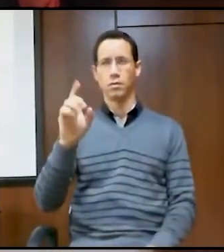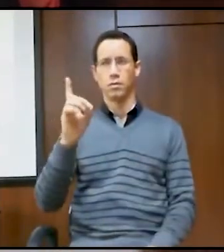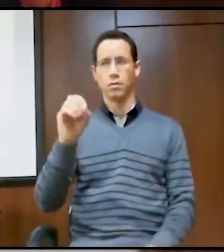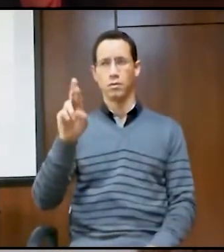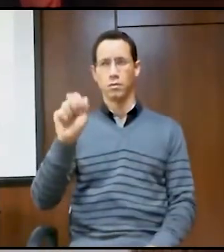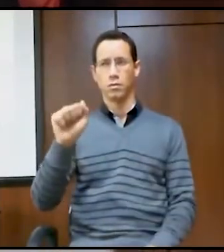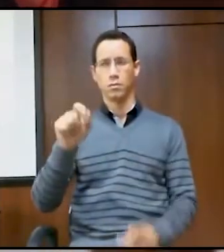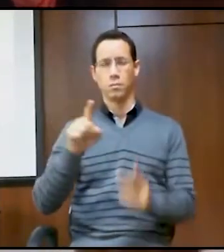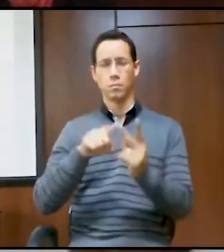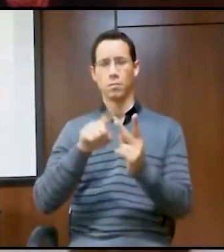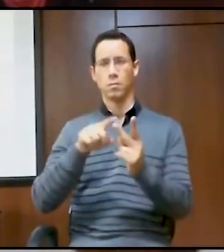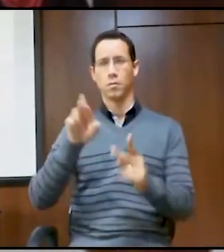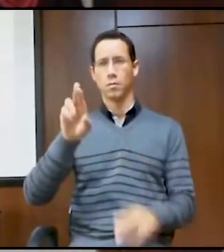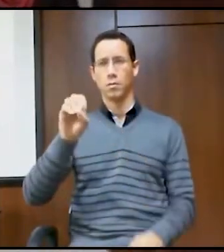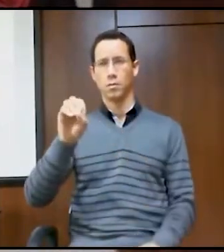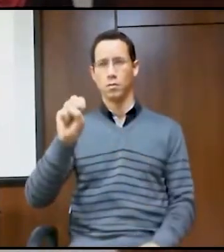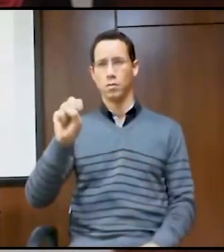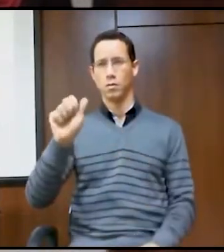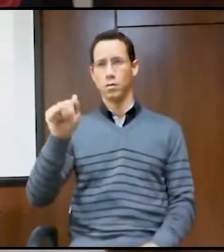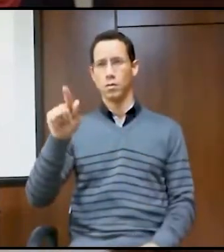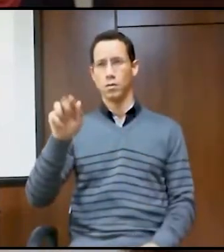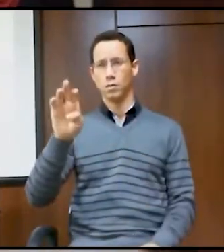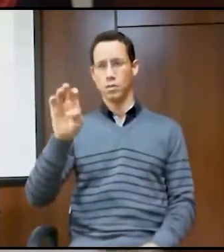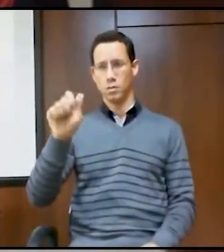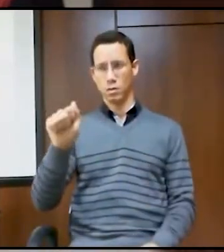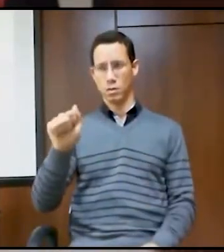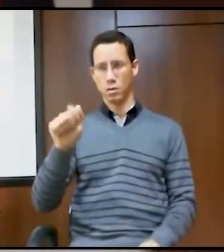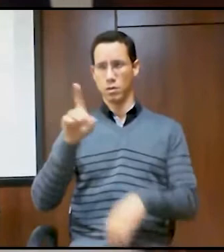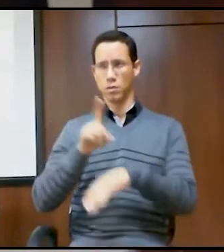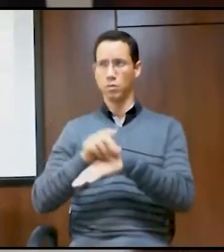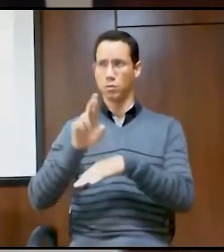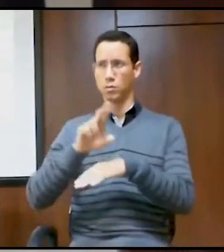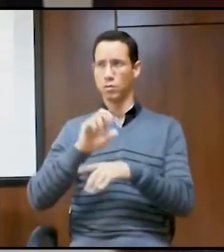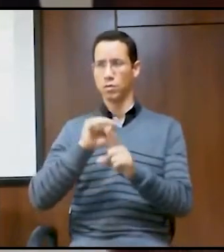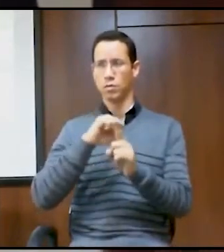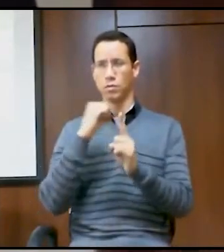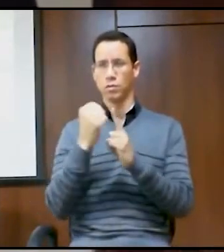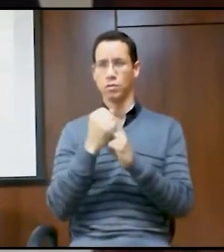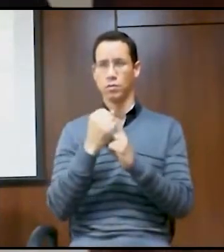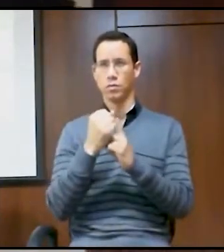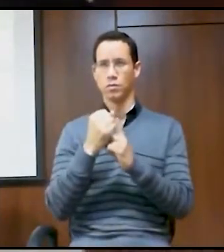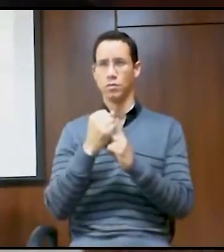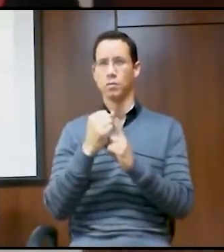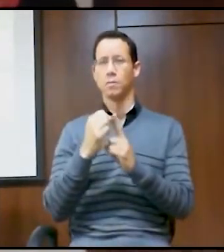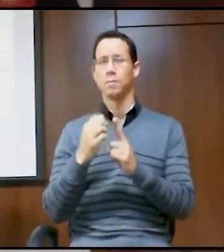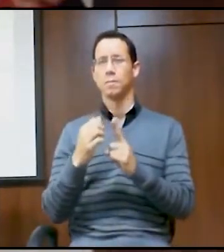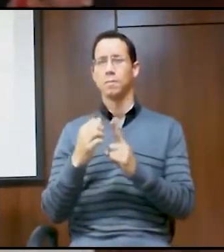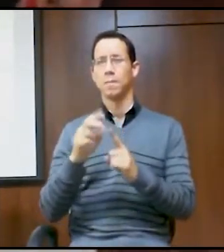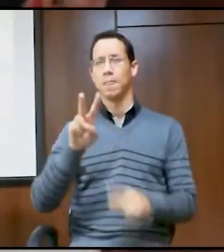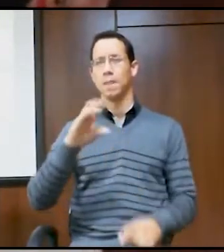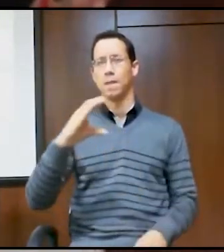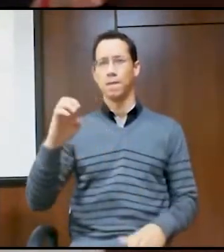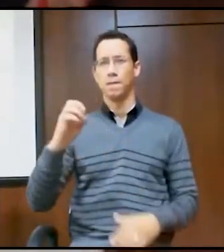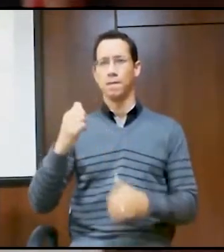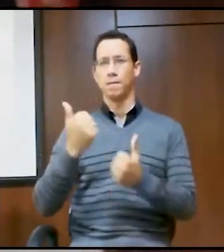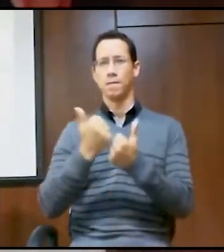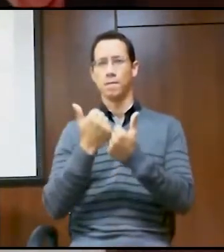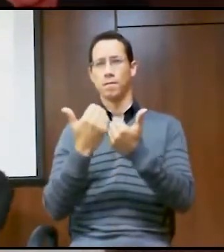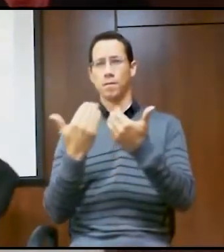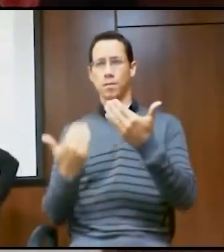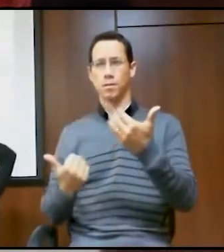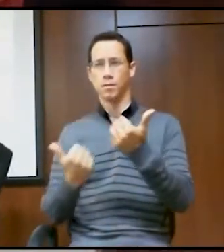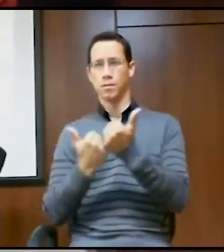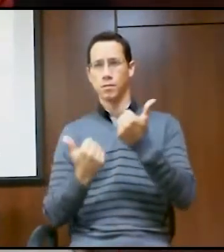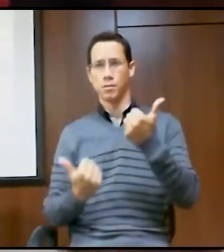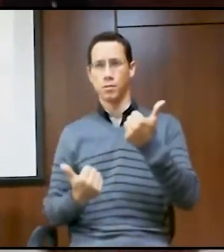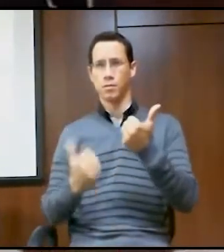Rosângela Paz, doutora em Serviço Social pela PUC de São Paulo, atualmente é vice-coordenadora, professora e orientadora do